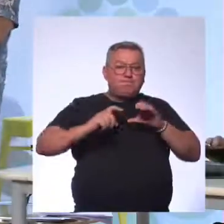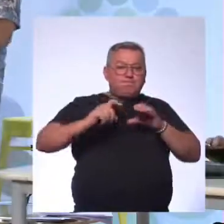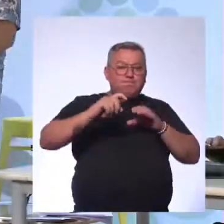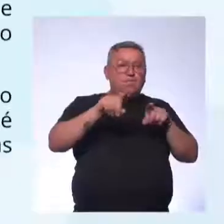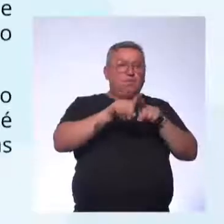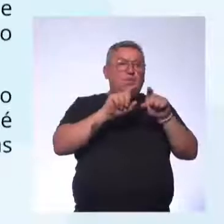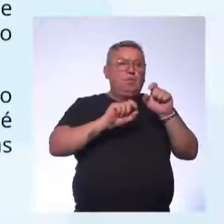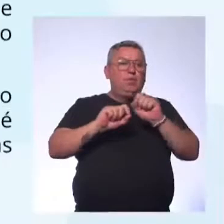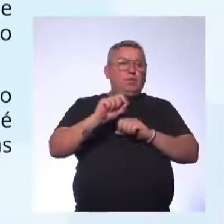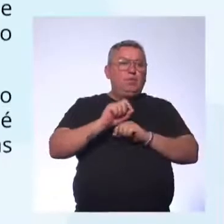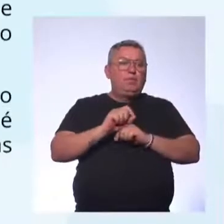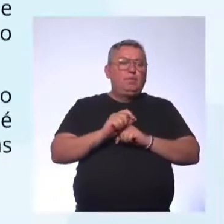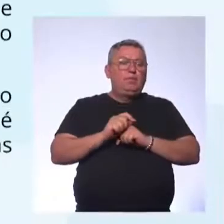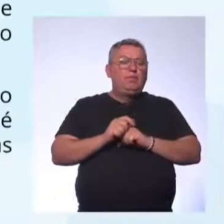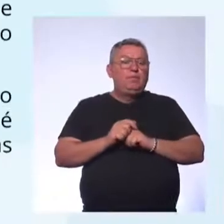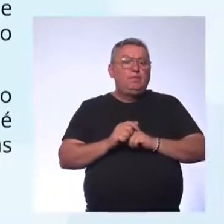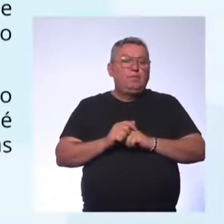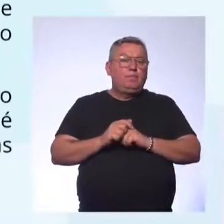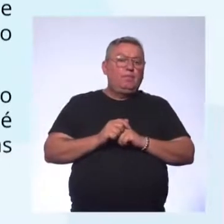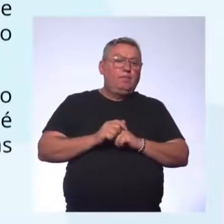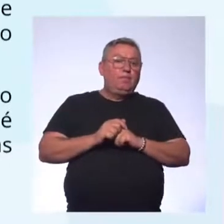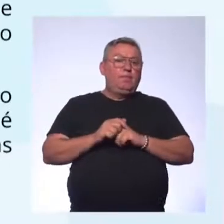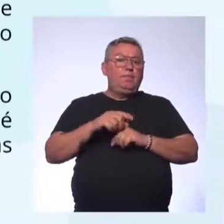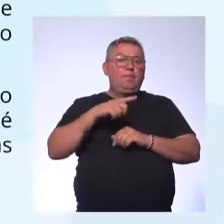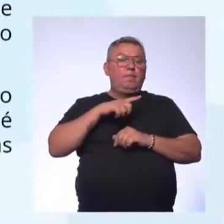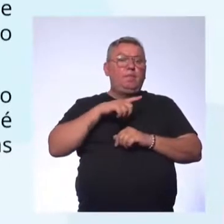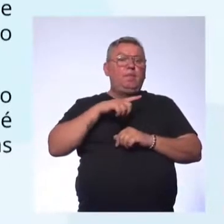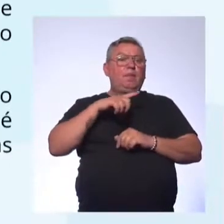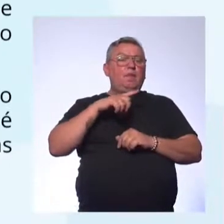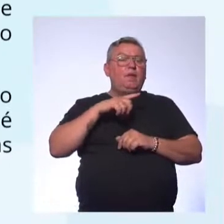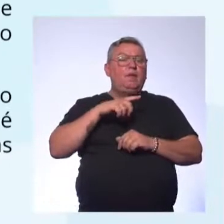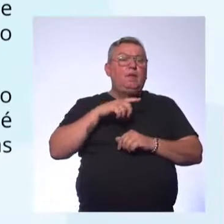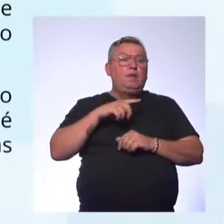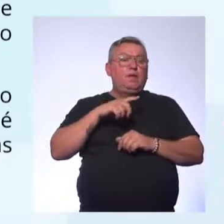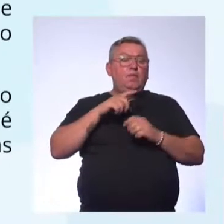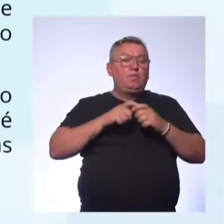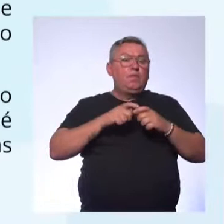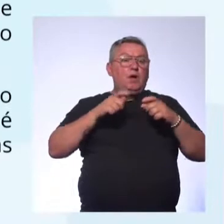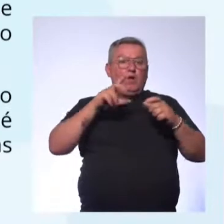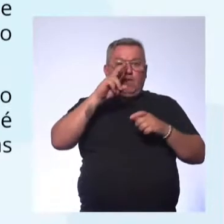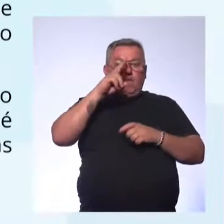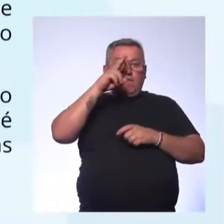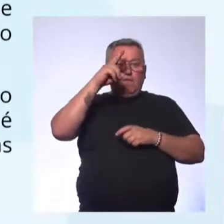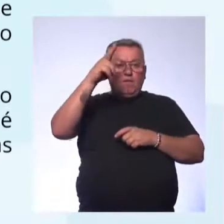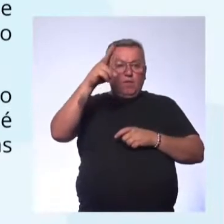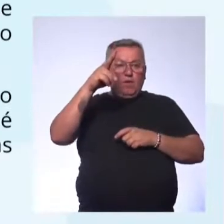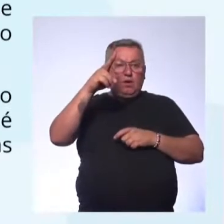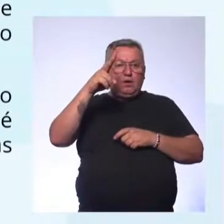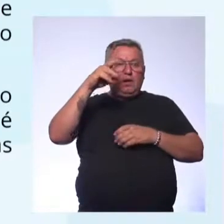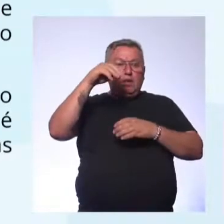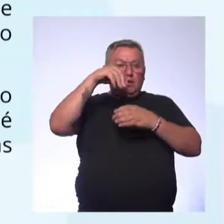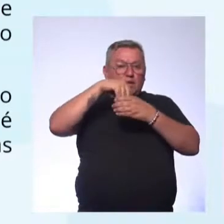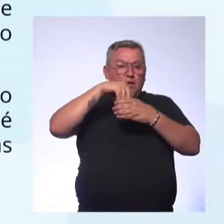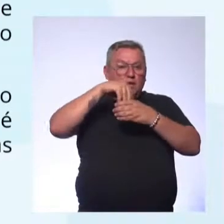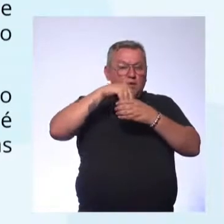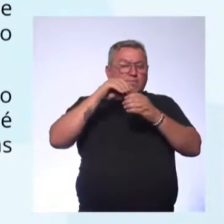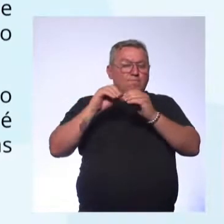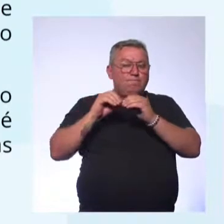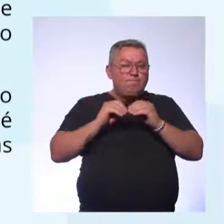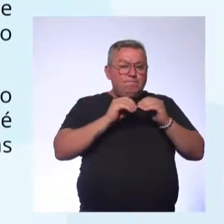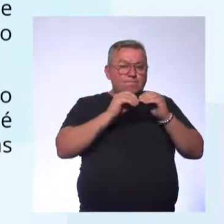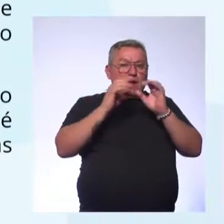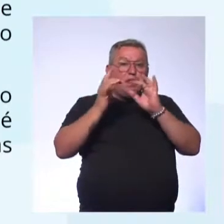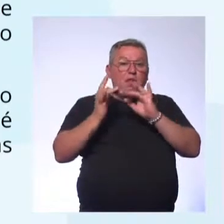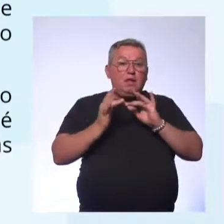de hidrogênio são o uma das ligações que possuem uma maior força intermolecular as